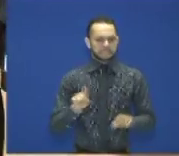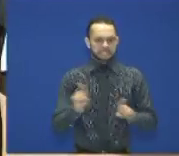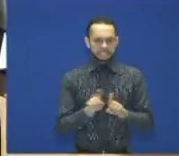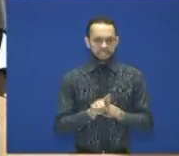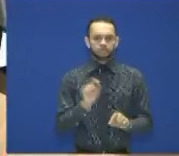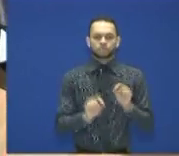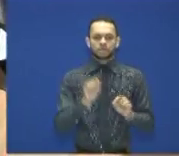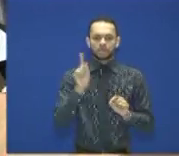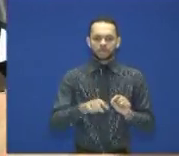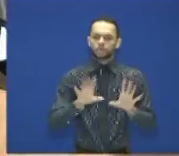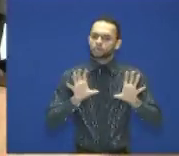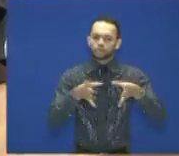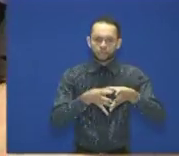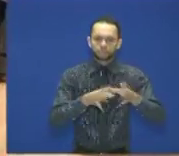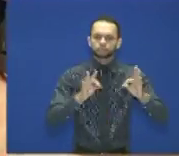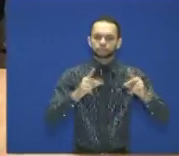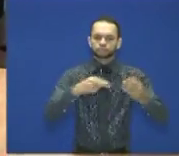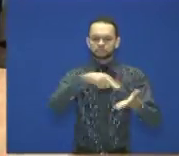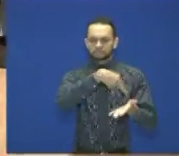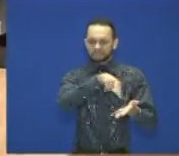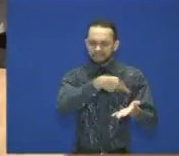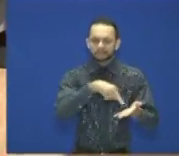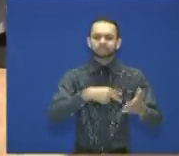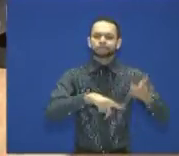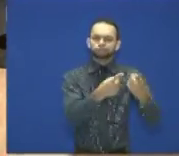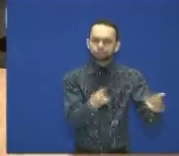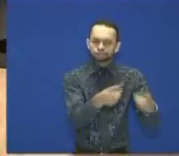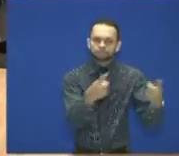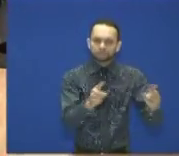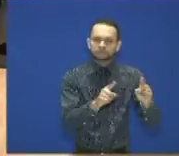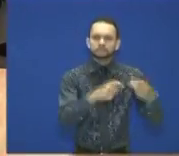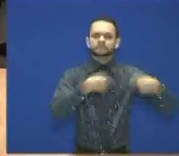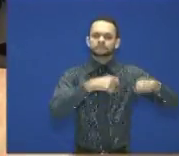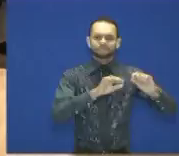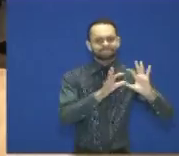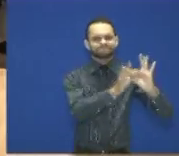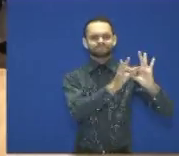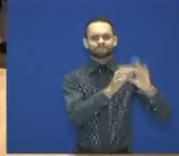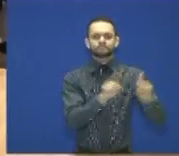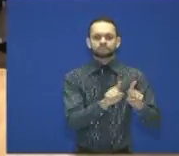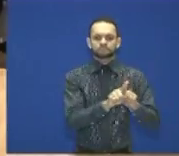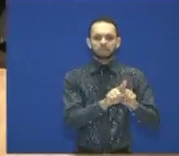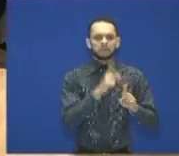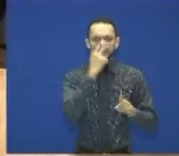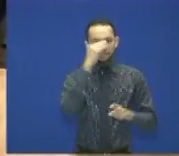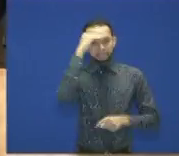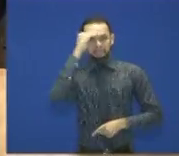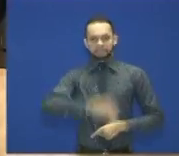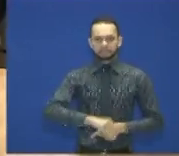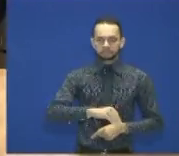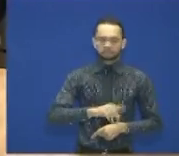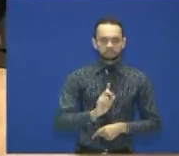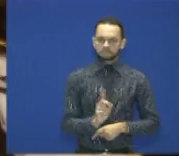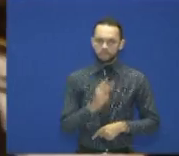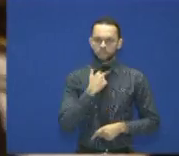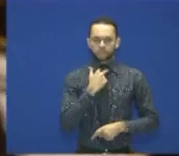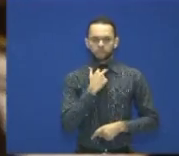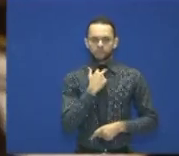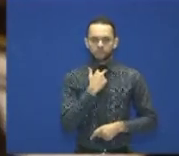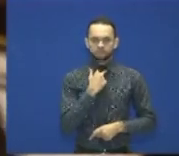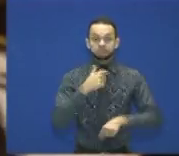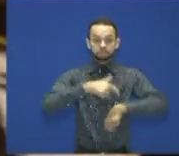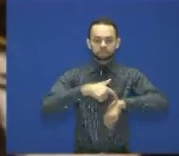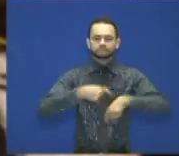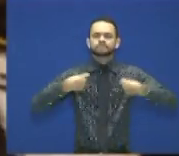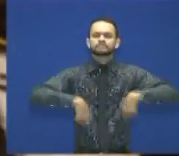e esportistas, unam-se. Não podemos retroceder nas batalhas já conquistadas. Mas também